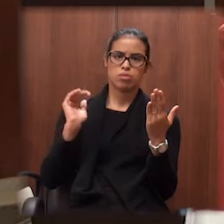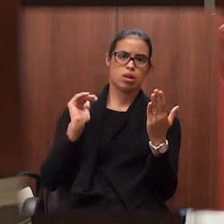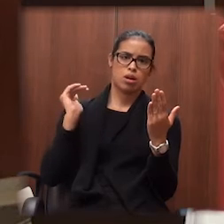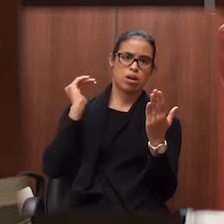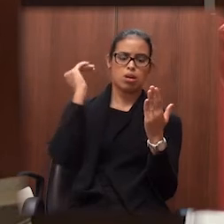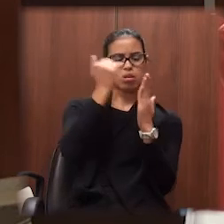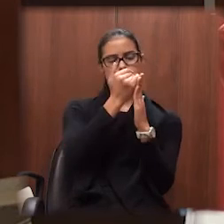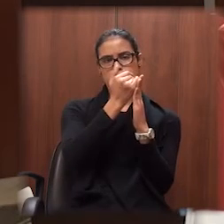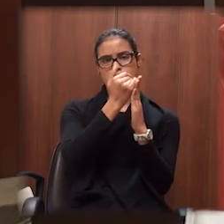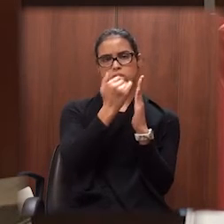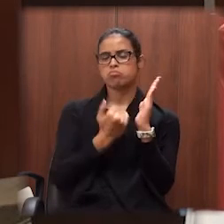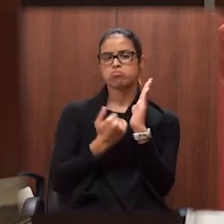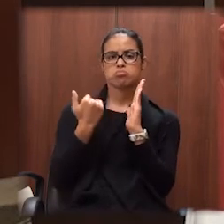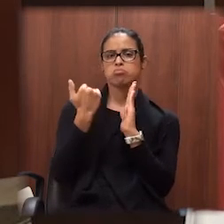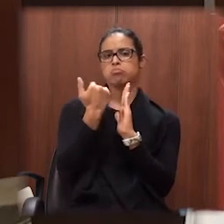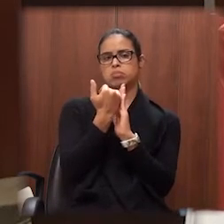de